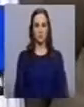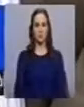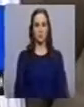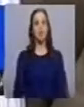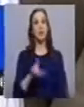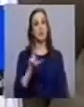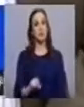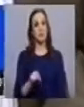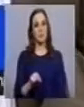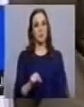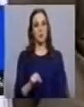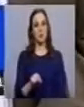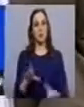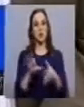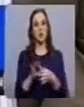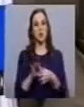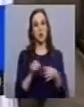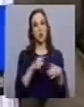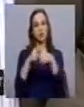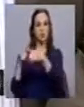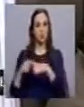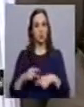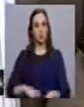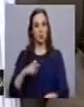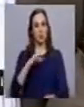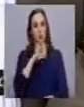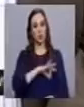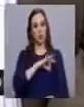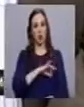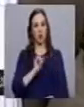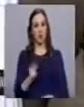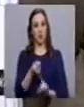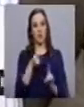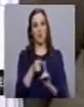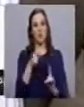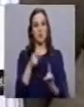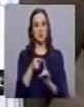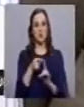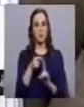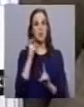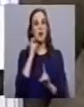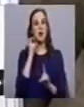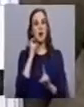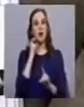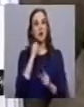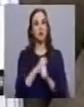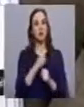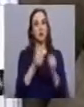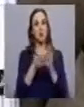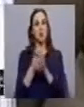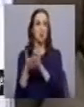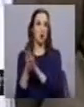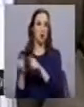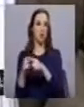Também é bom que, em relação à distribuição da riqueza, os salários sejam uma referência para aqueles que são os empregadores e que distribuam melhor